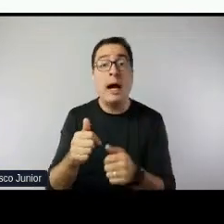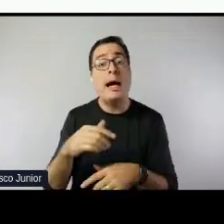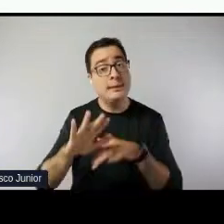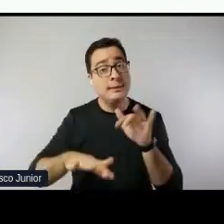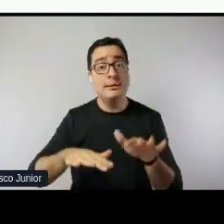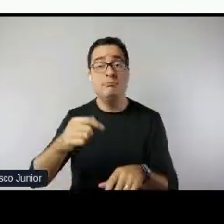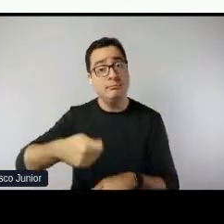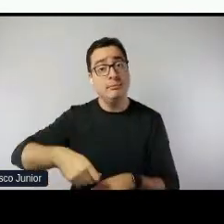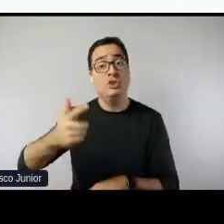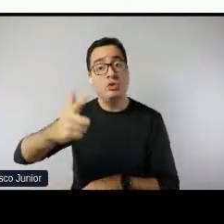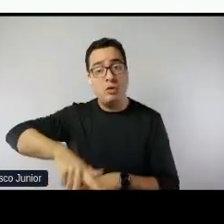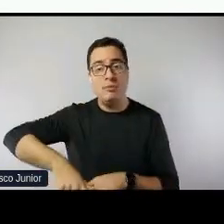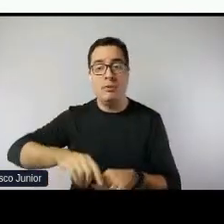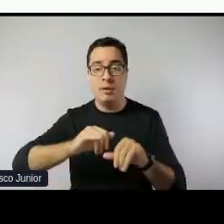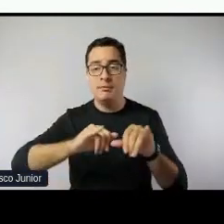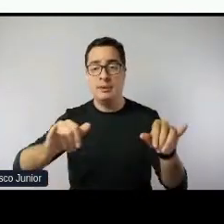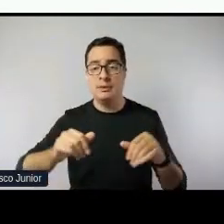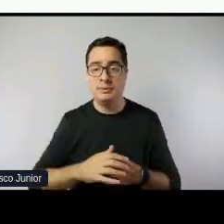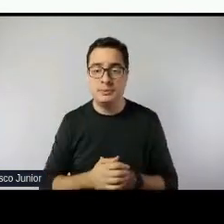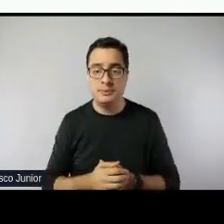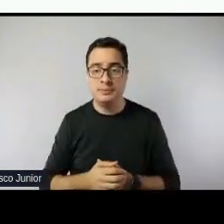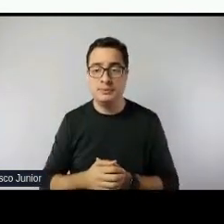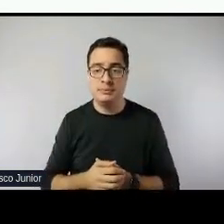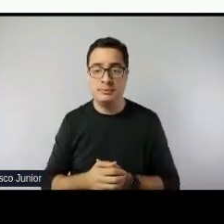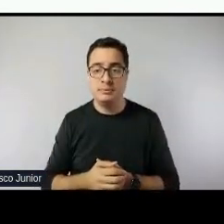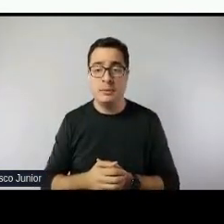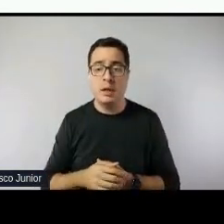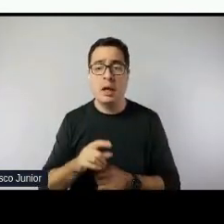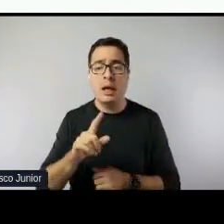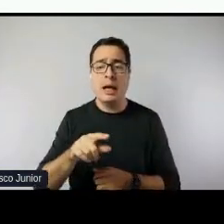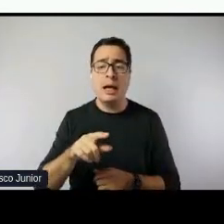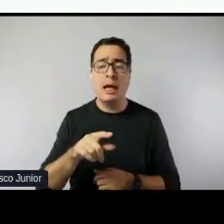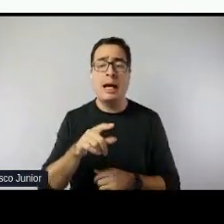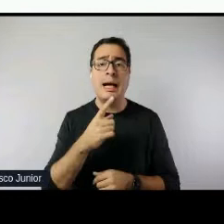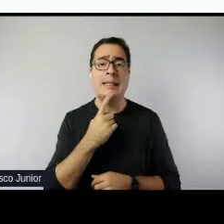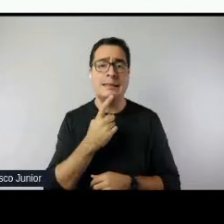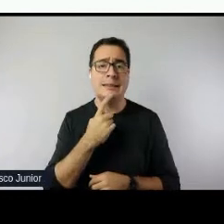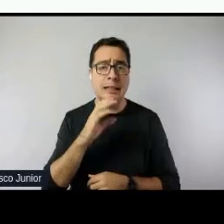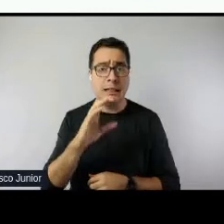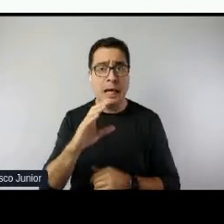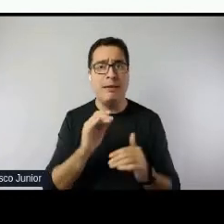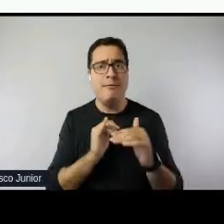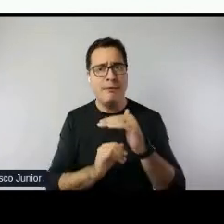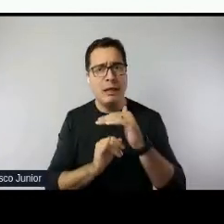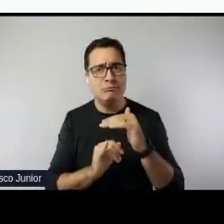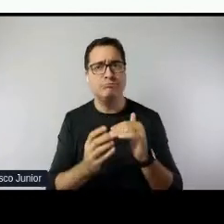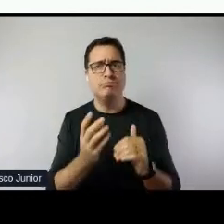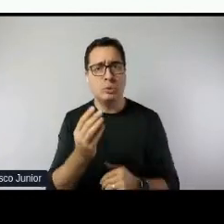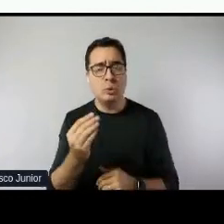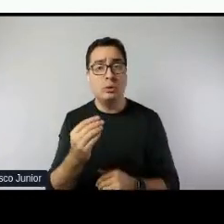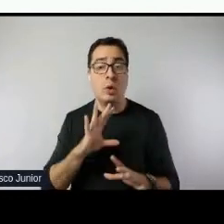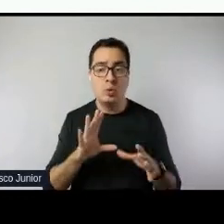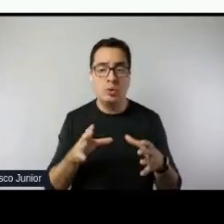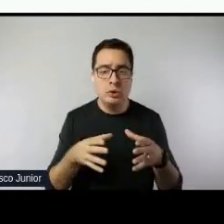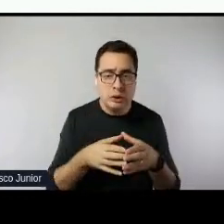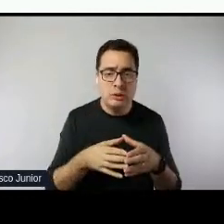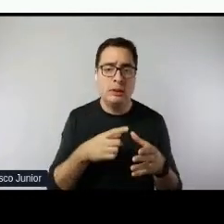né? Como a CIT investe muito nisso, nós temos um time, né,